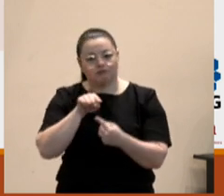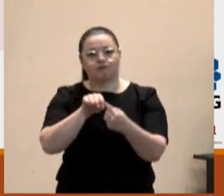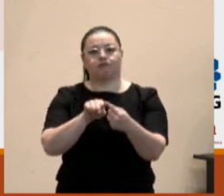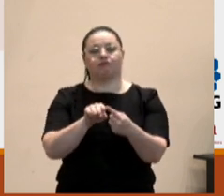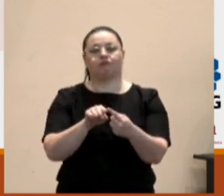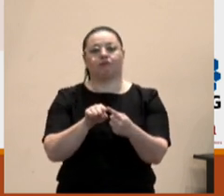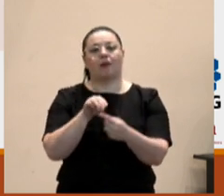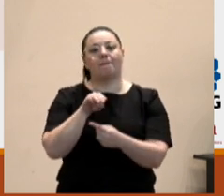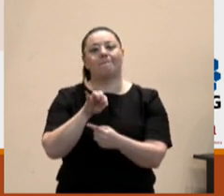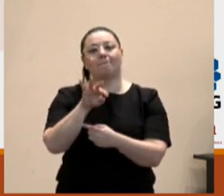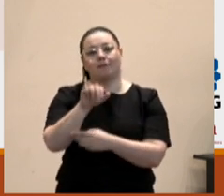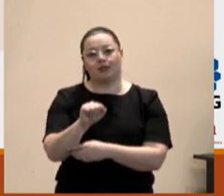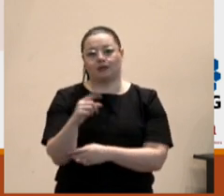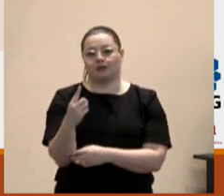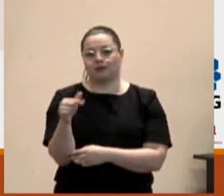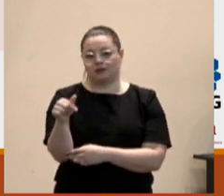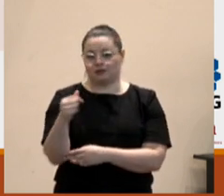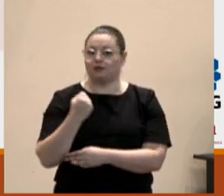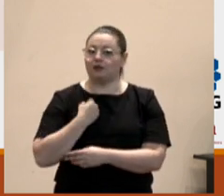número aí.